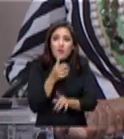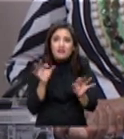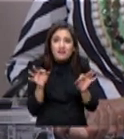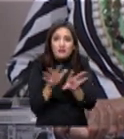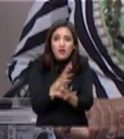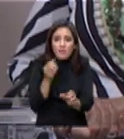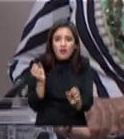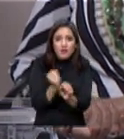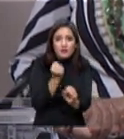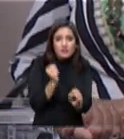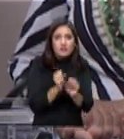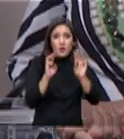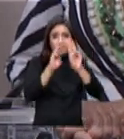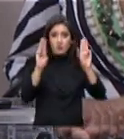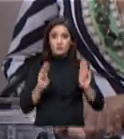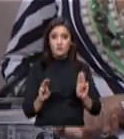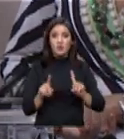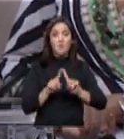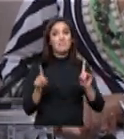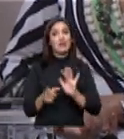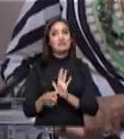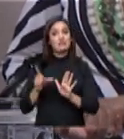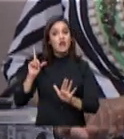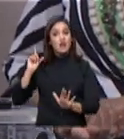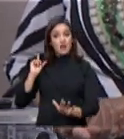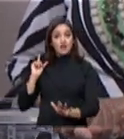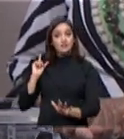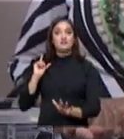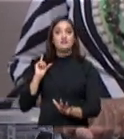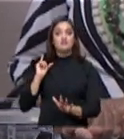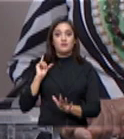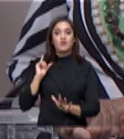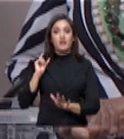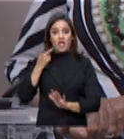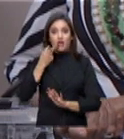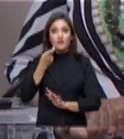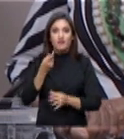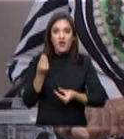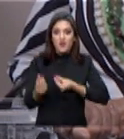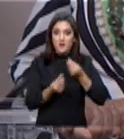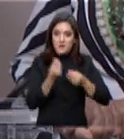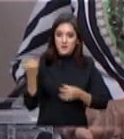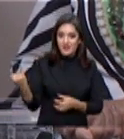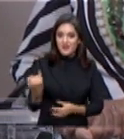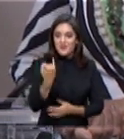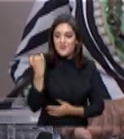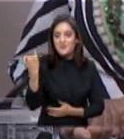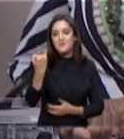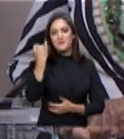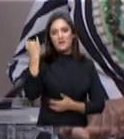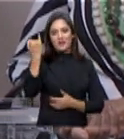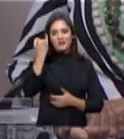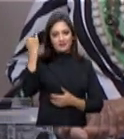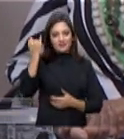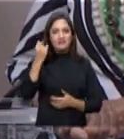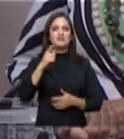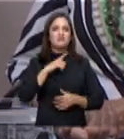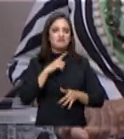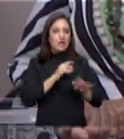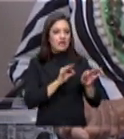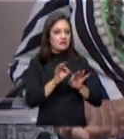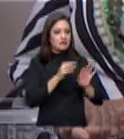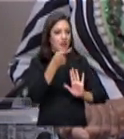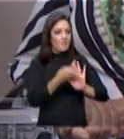museu, não sem antes resumir com muita propriedade a imponência e a importância de seu